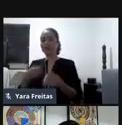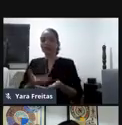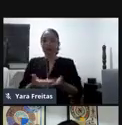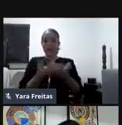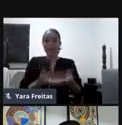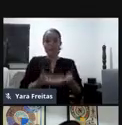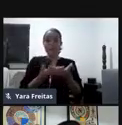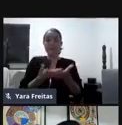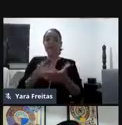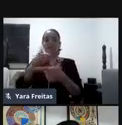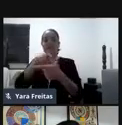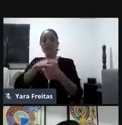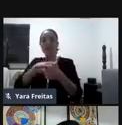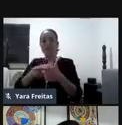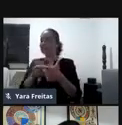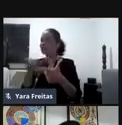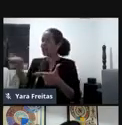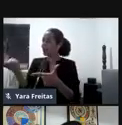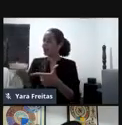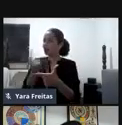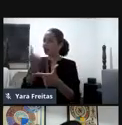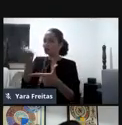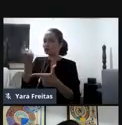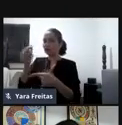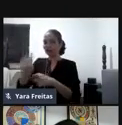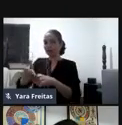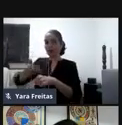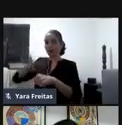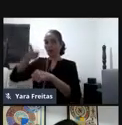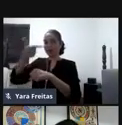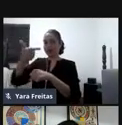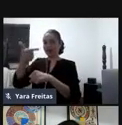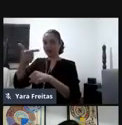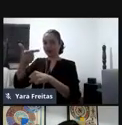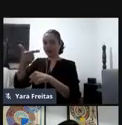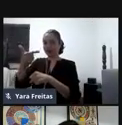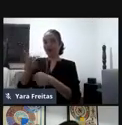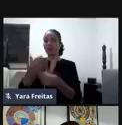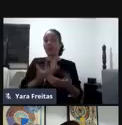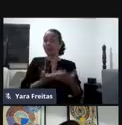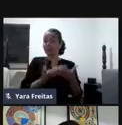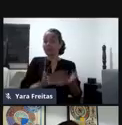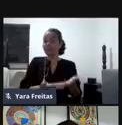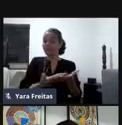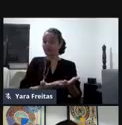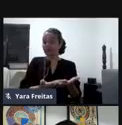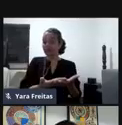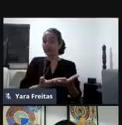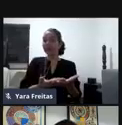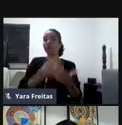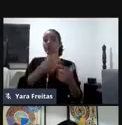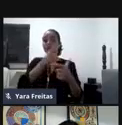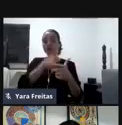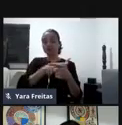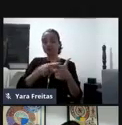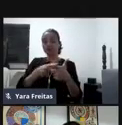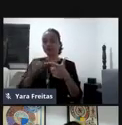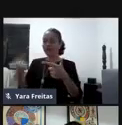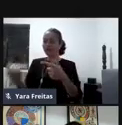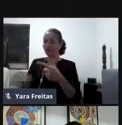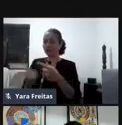Os estudos não demonstram o mesmo risco para quem está sobrepeso, mas para obesidade já é bem